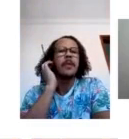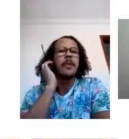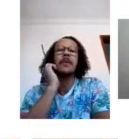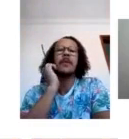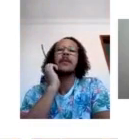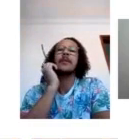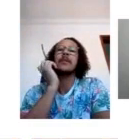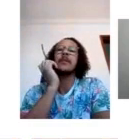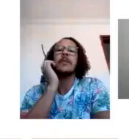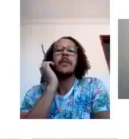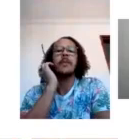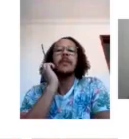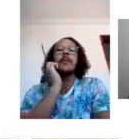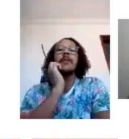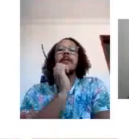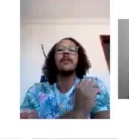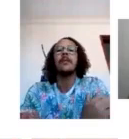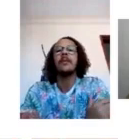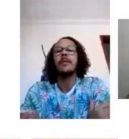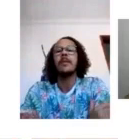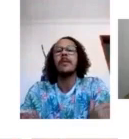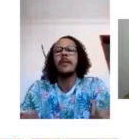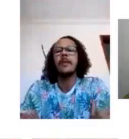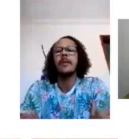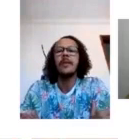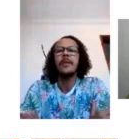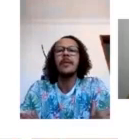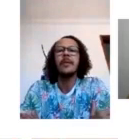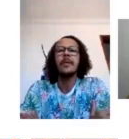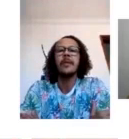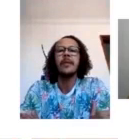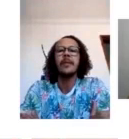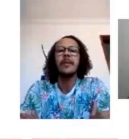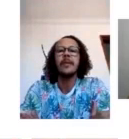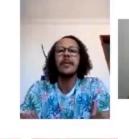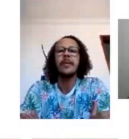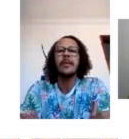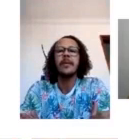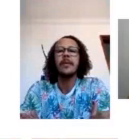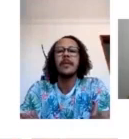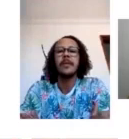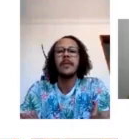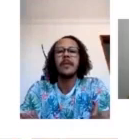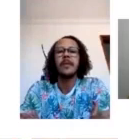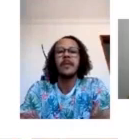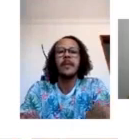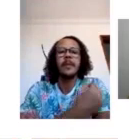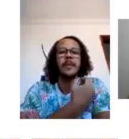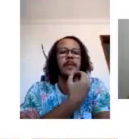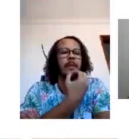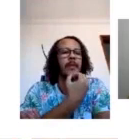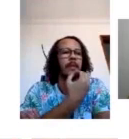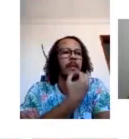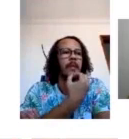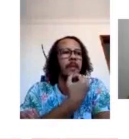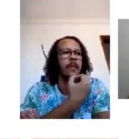vamos começar as apresentações dessa sessão. Essa é a sessão de número 4, que vai ter as apresentações